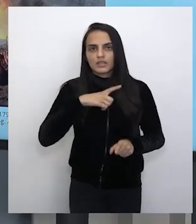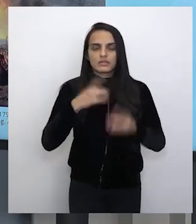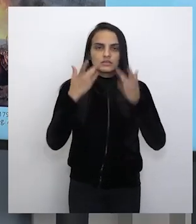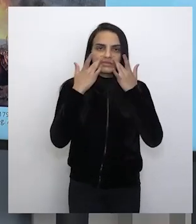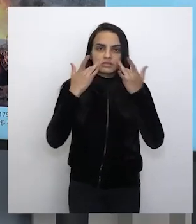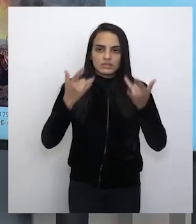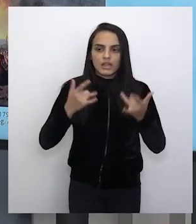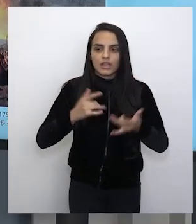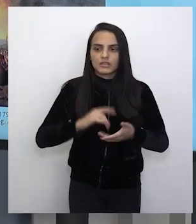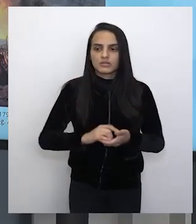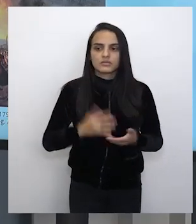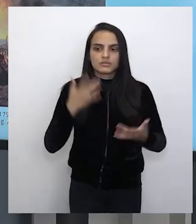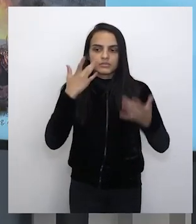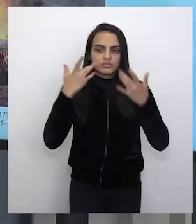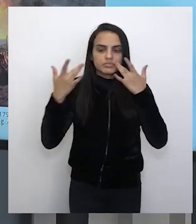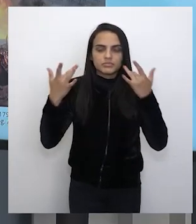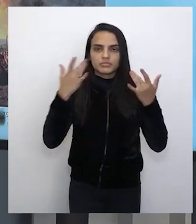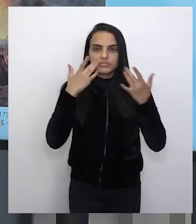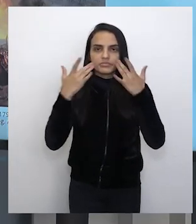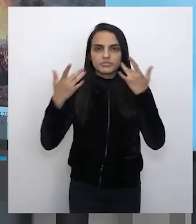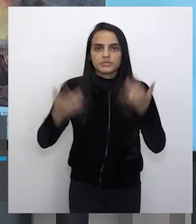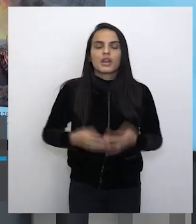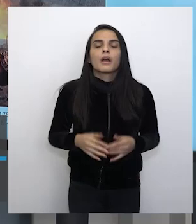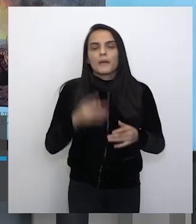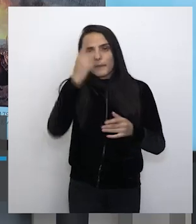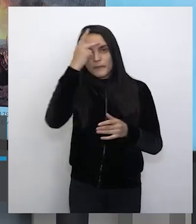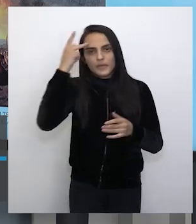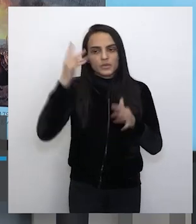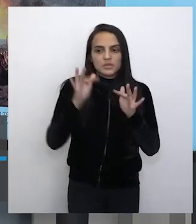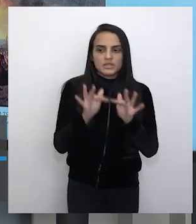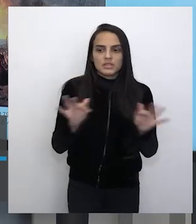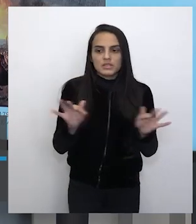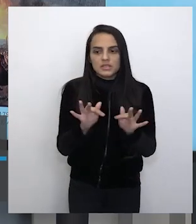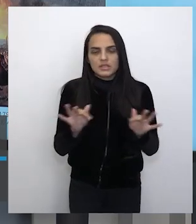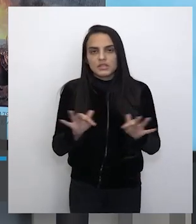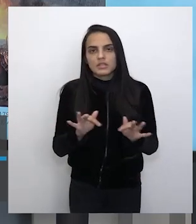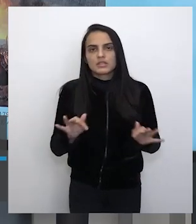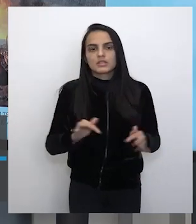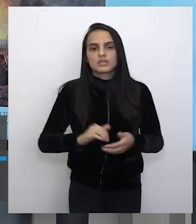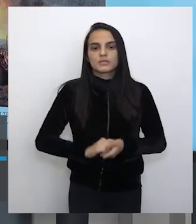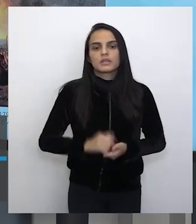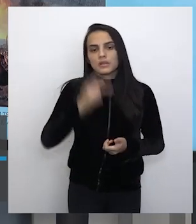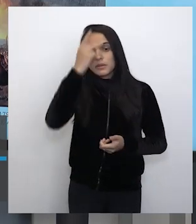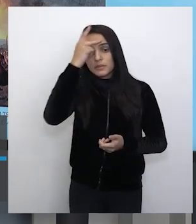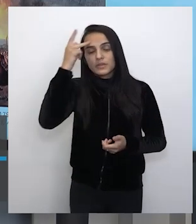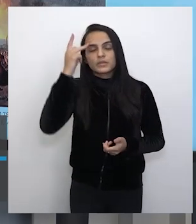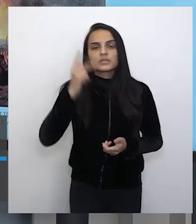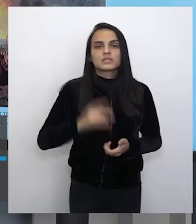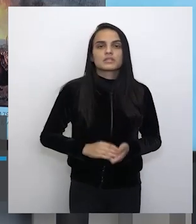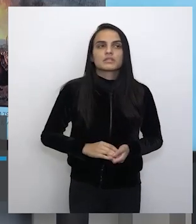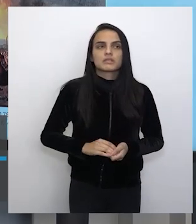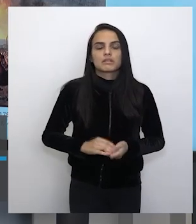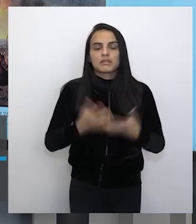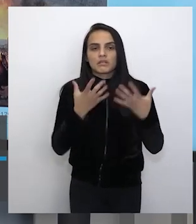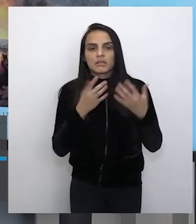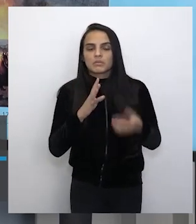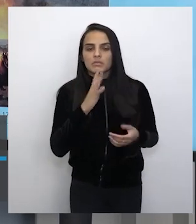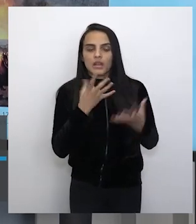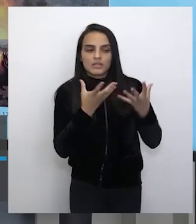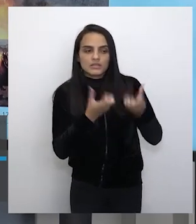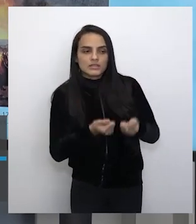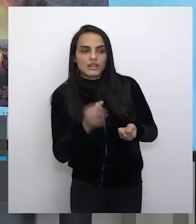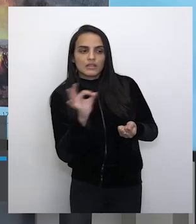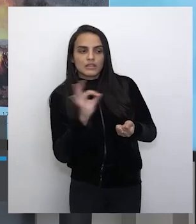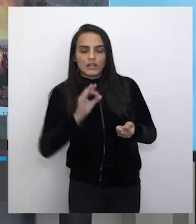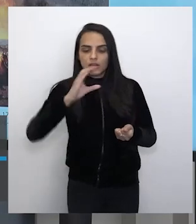época, que era justamente o pessoal simples, o camponês, e aquelas pessoas que ainda não tinham, né, aceitado aí se